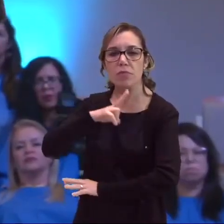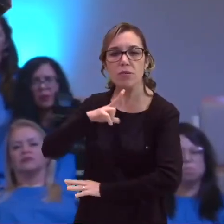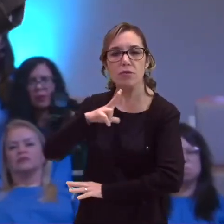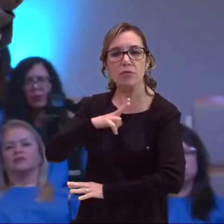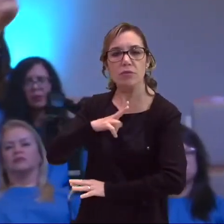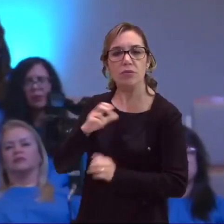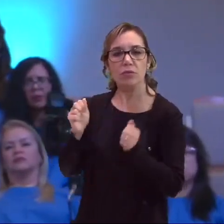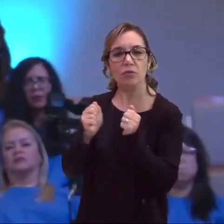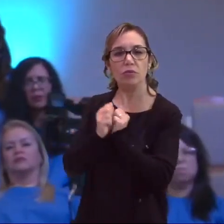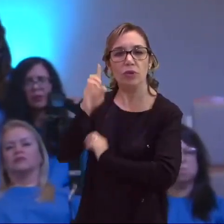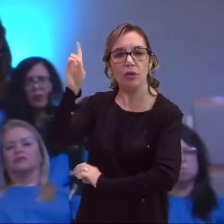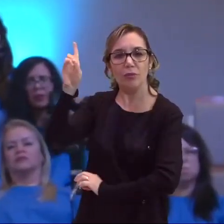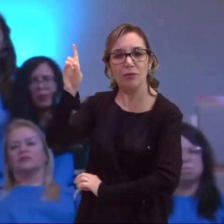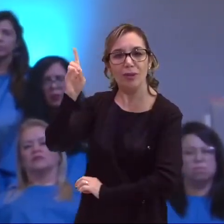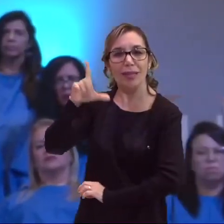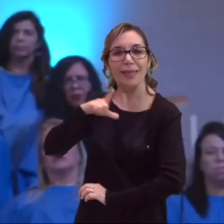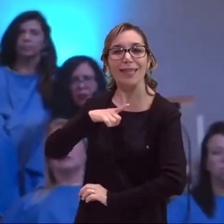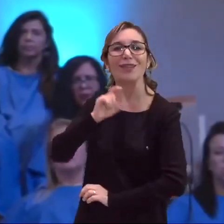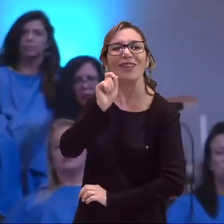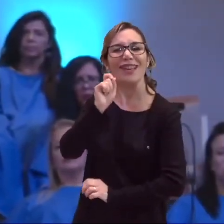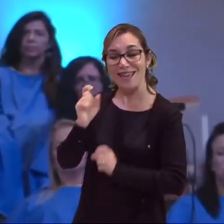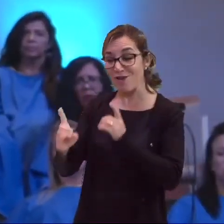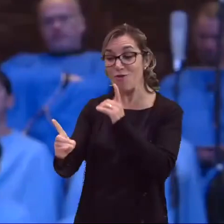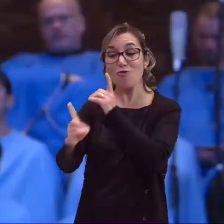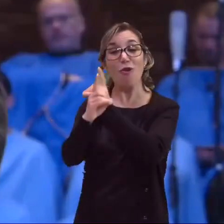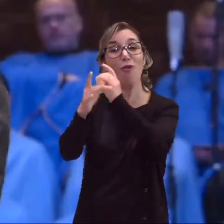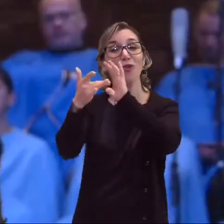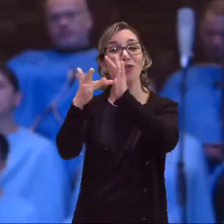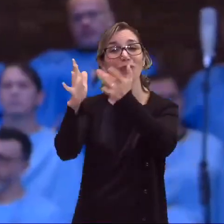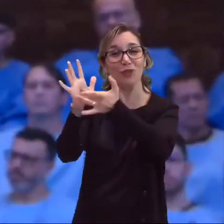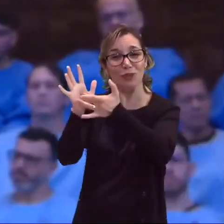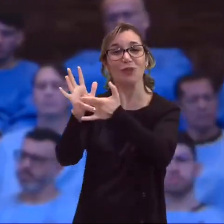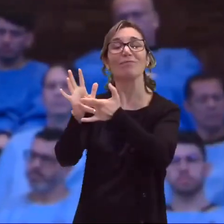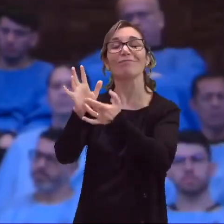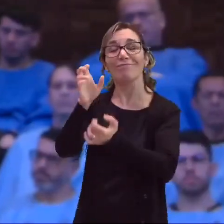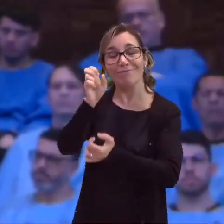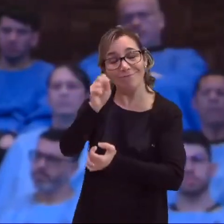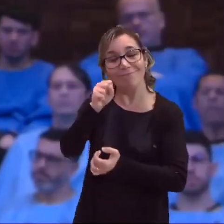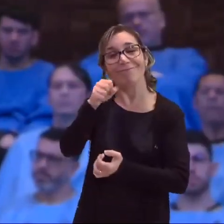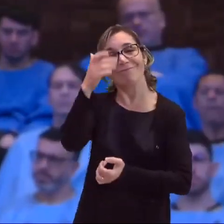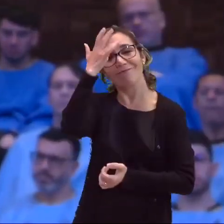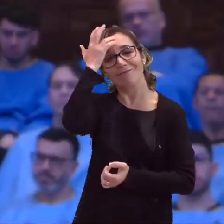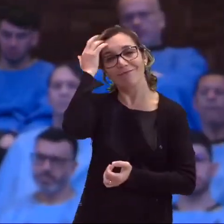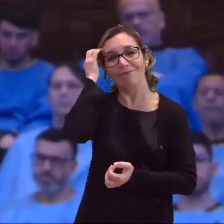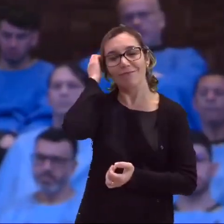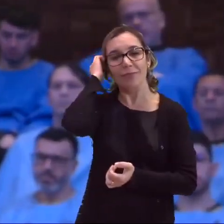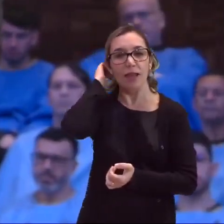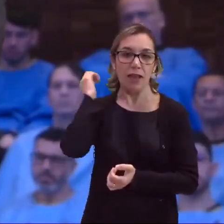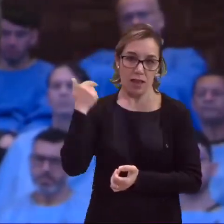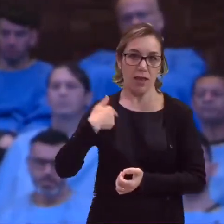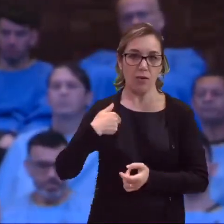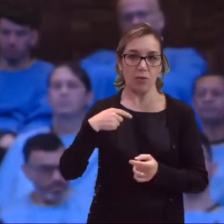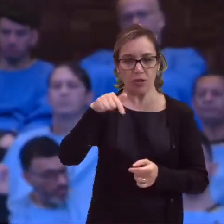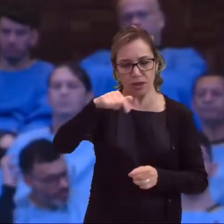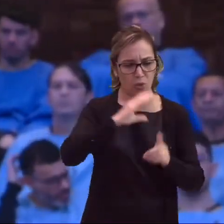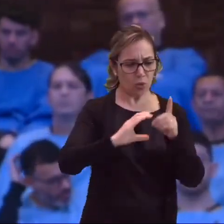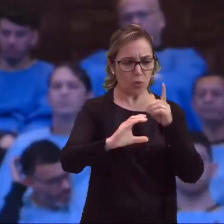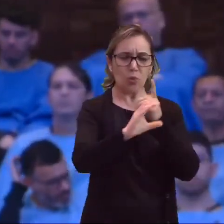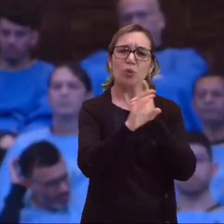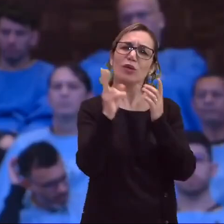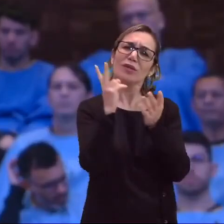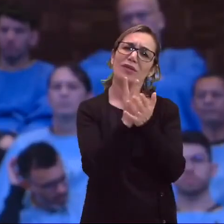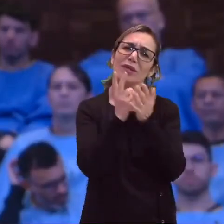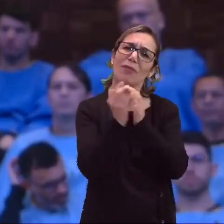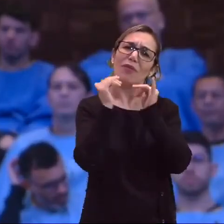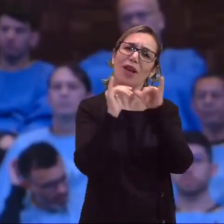marca um encontro com Jesus Talvez o que eu mais falha aqui no final dos cultos nos apelos é isso